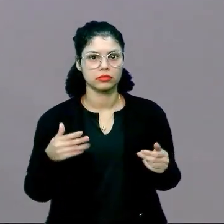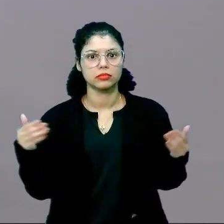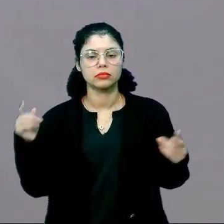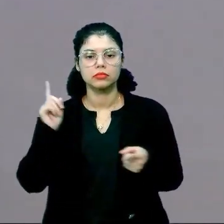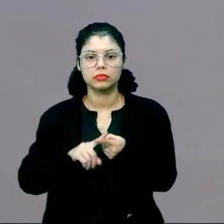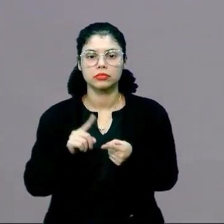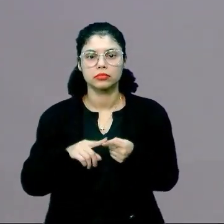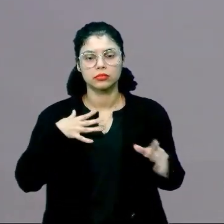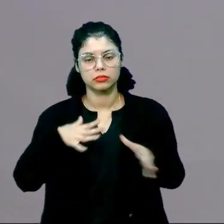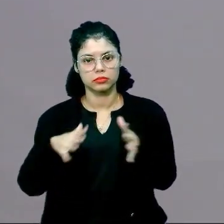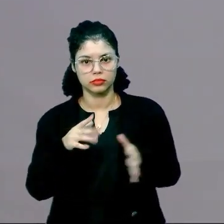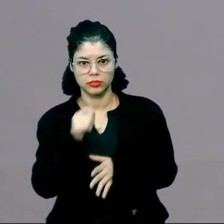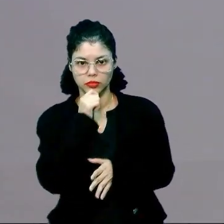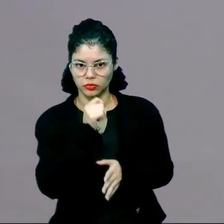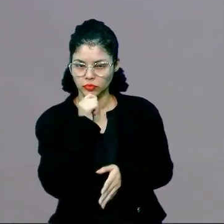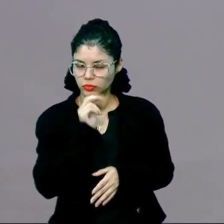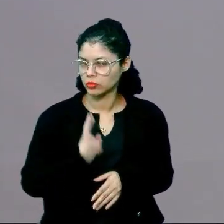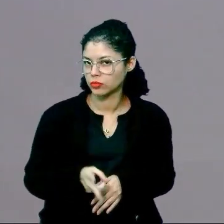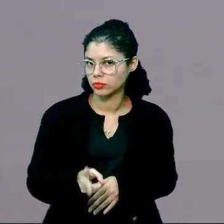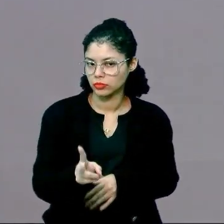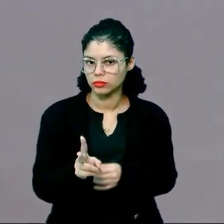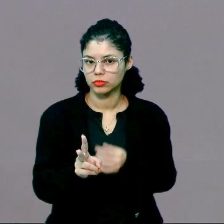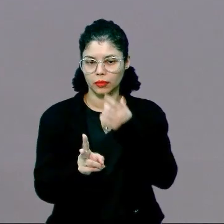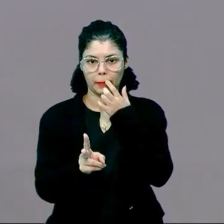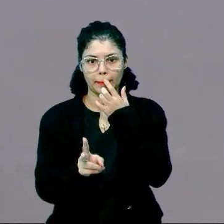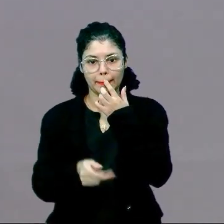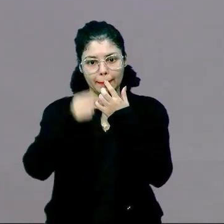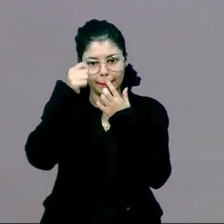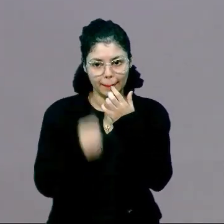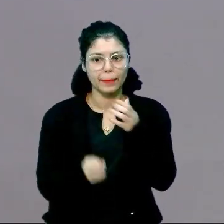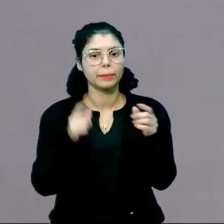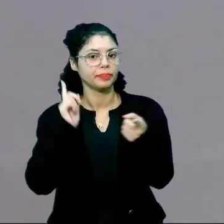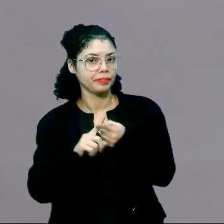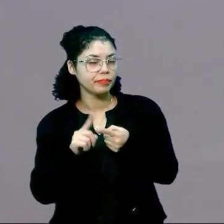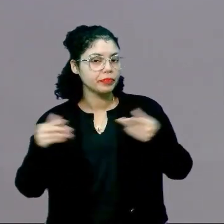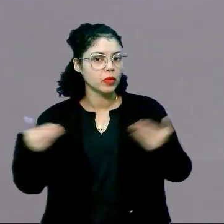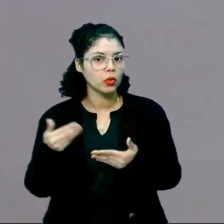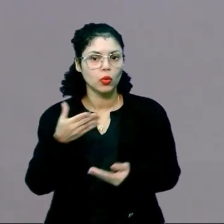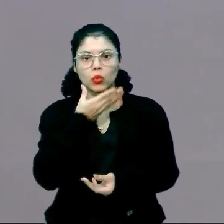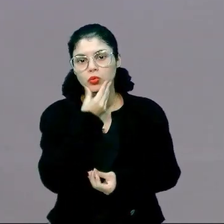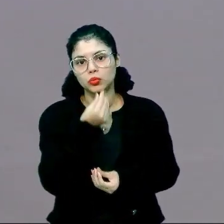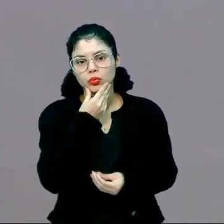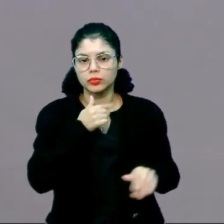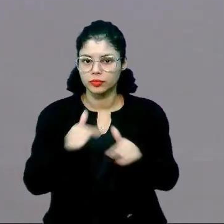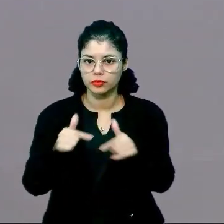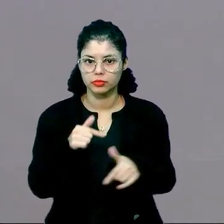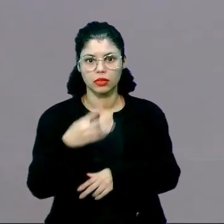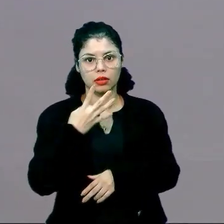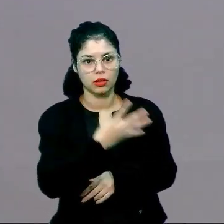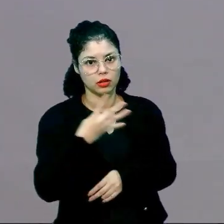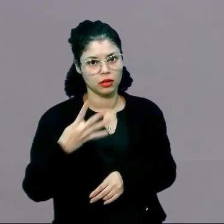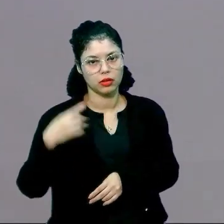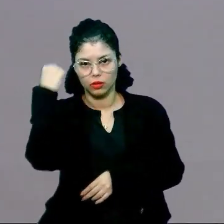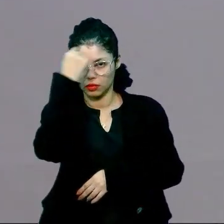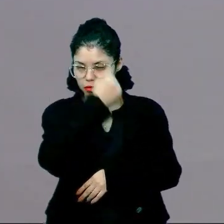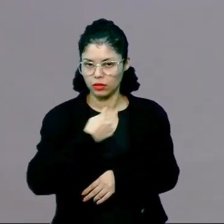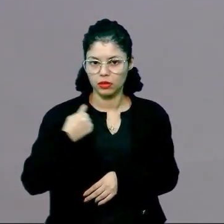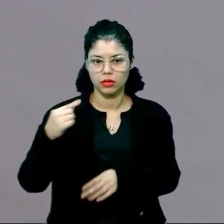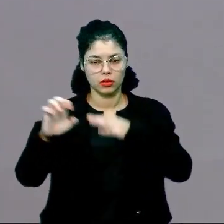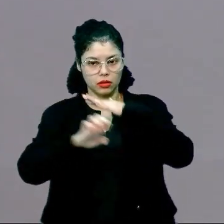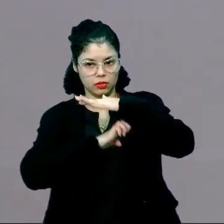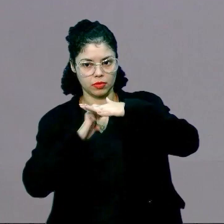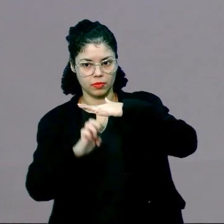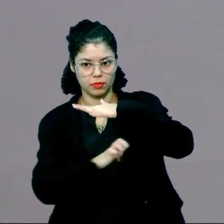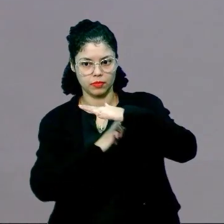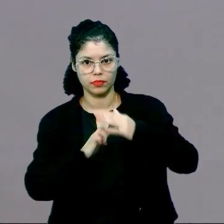Por que o movimento ainda é pertinente? Ele é pertinente porque hoje os homens que trabalham 44 horas em uma